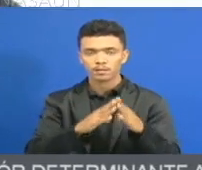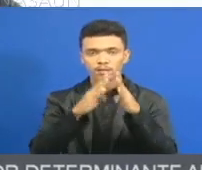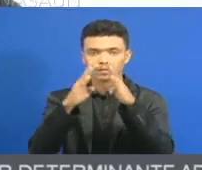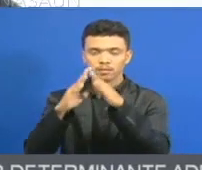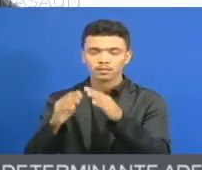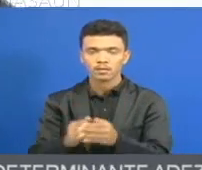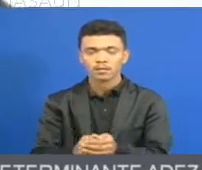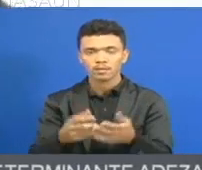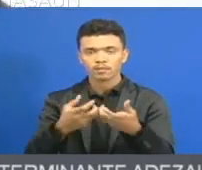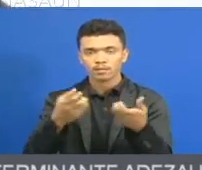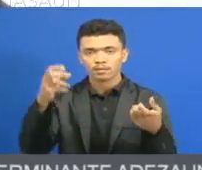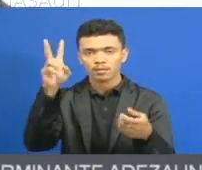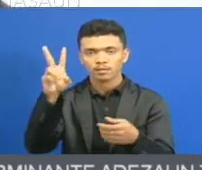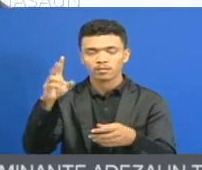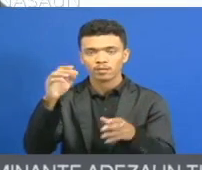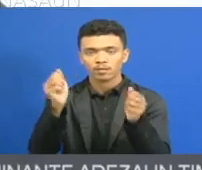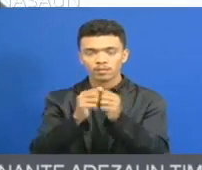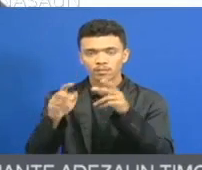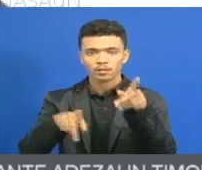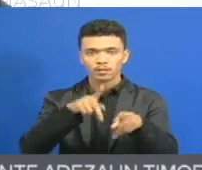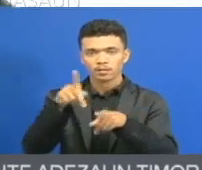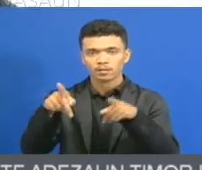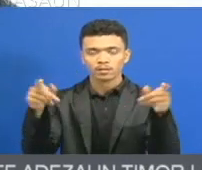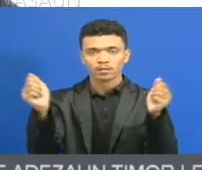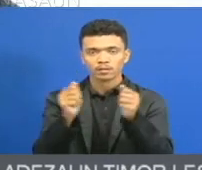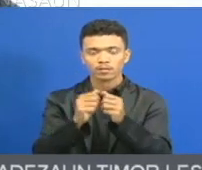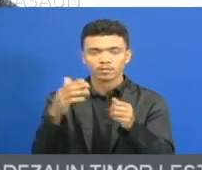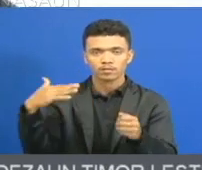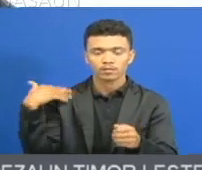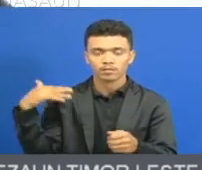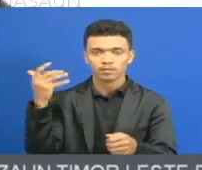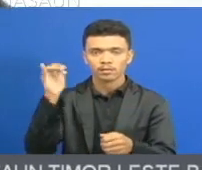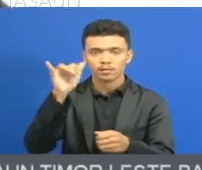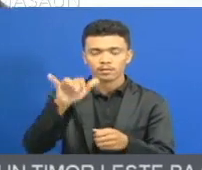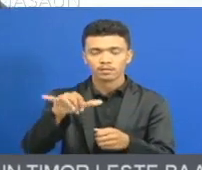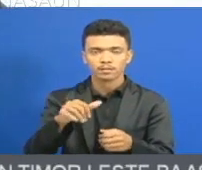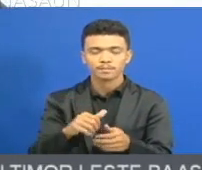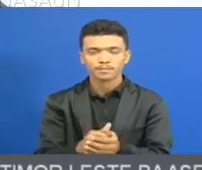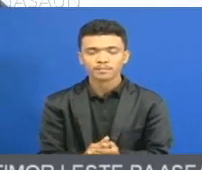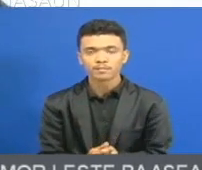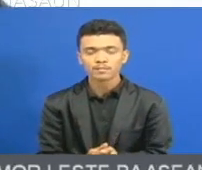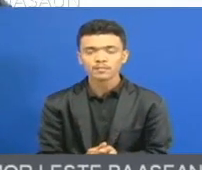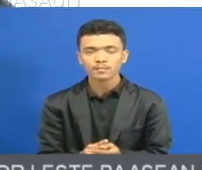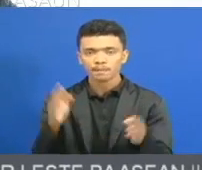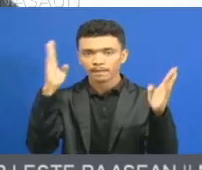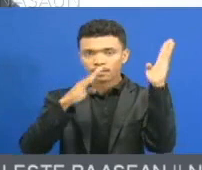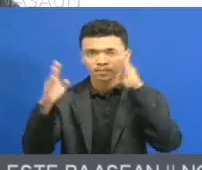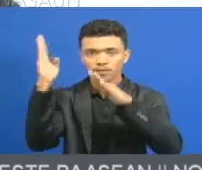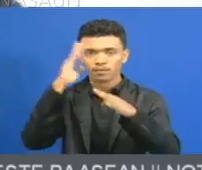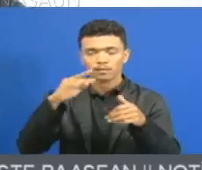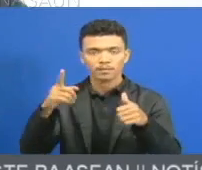fae barua liga komunidade nomos joven sira, pa ia parte komunidade niang, ma problema bot primeiro